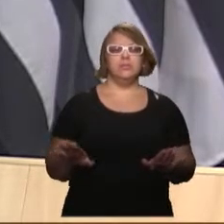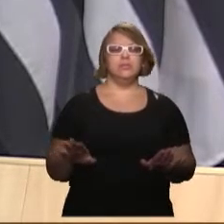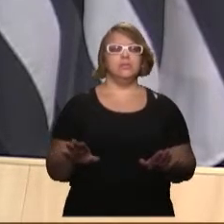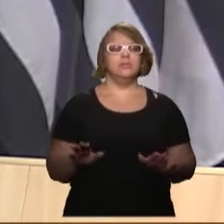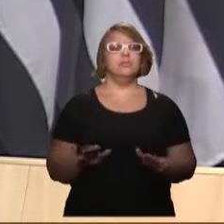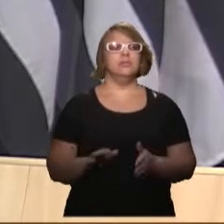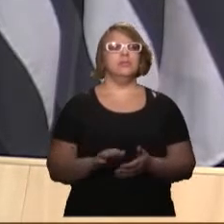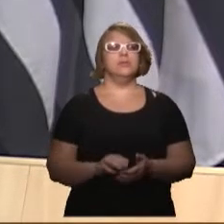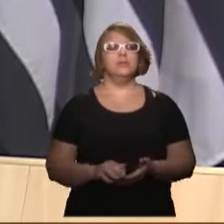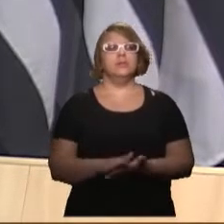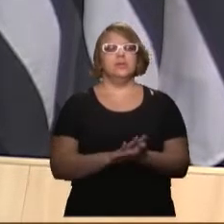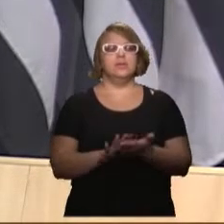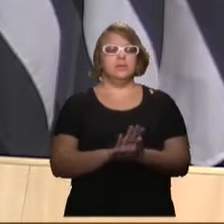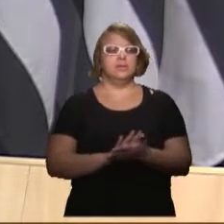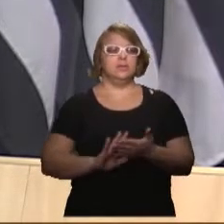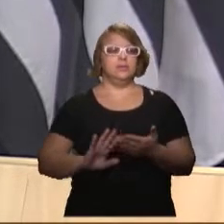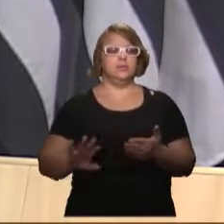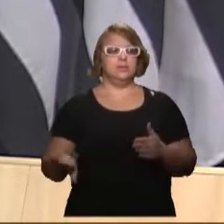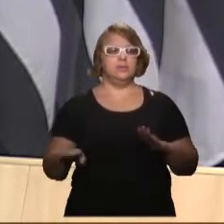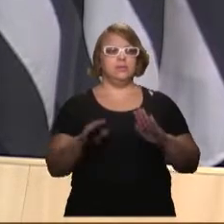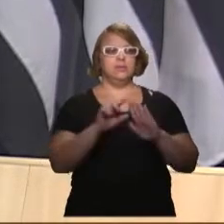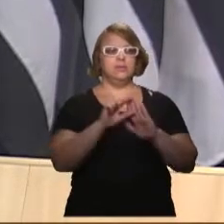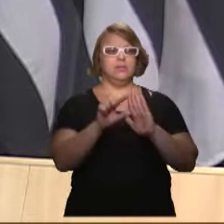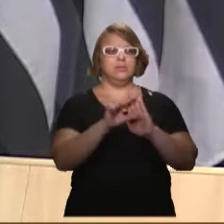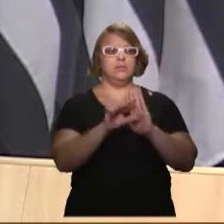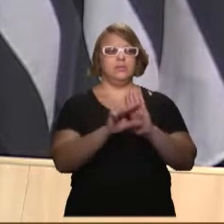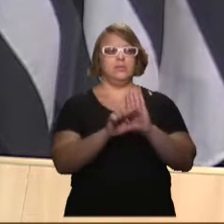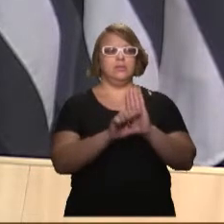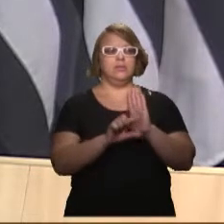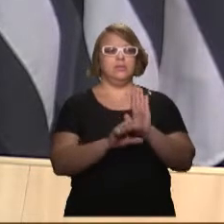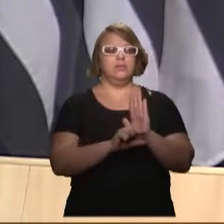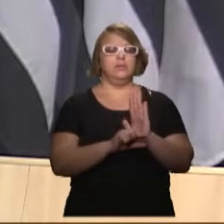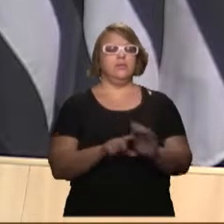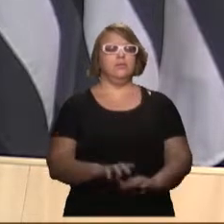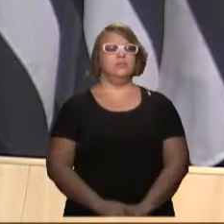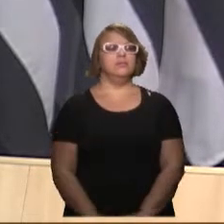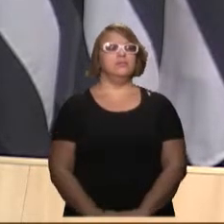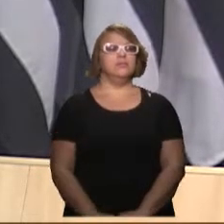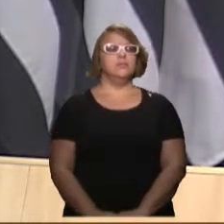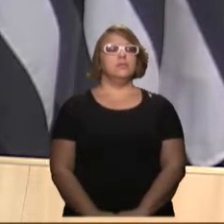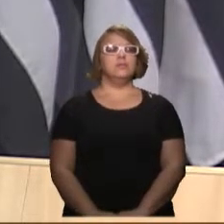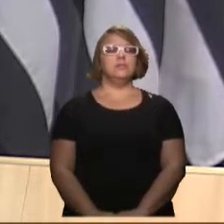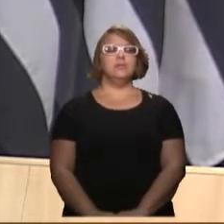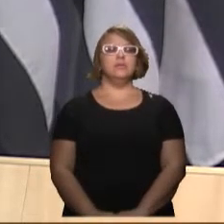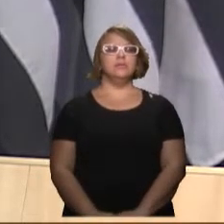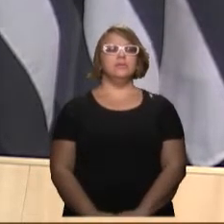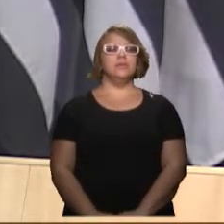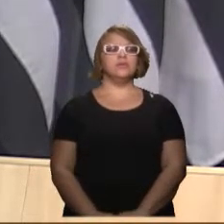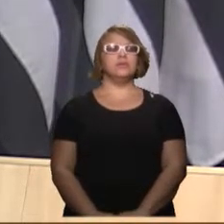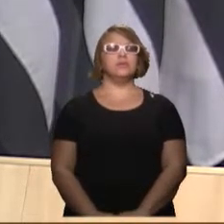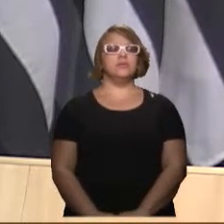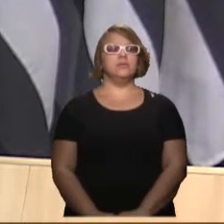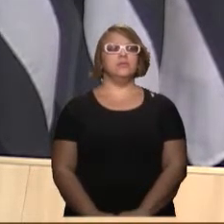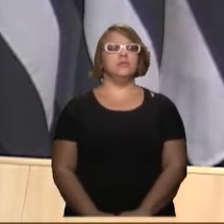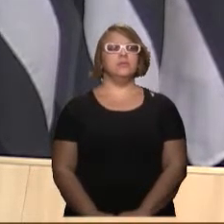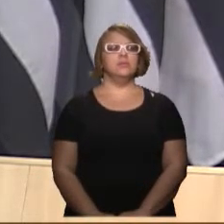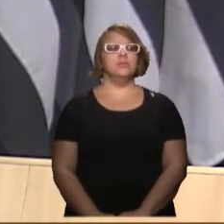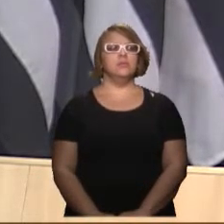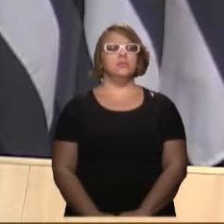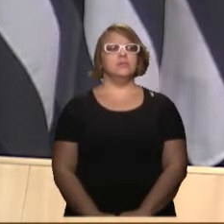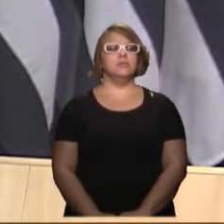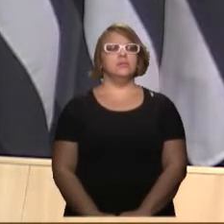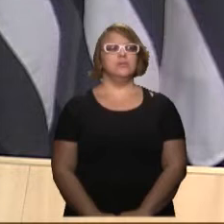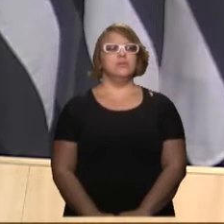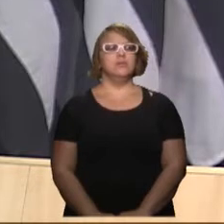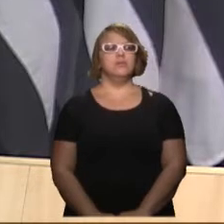fazer com que as coisas possam caminhar, mas garantir às pessoas que são desempregadas a possibilidade de fazer um concurso público, que nós sabemos que